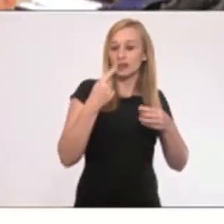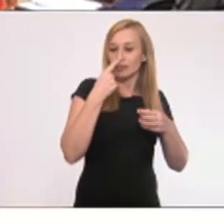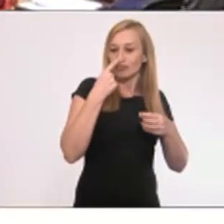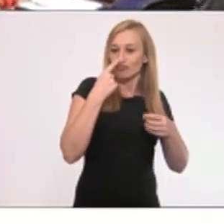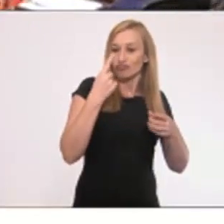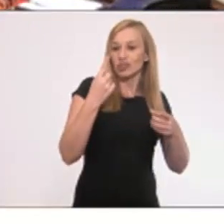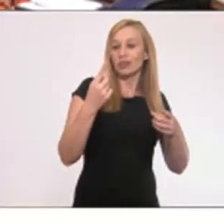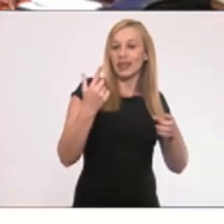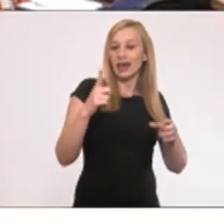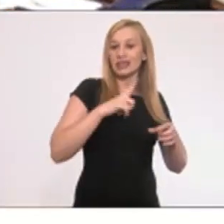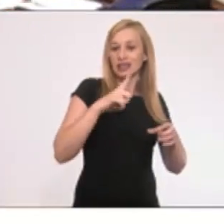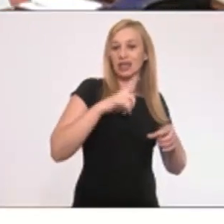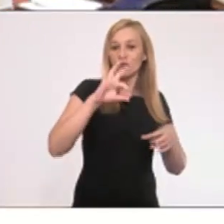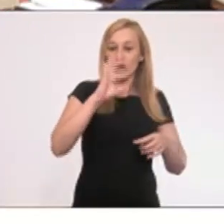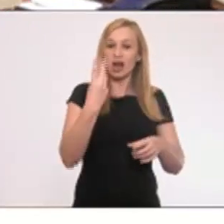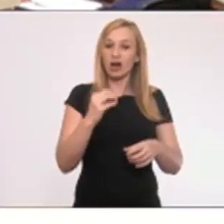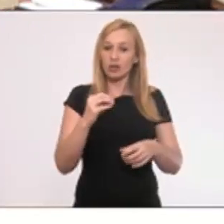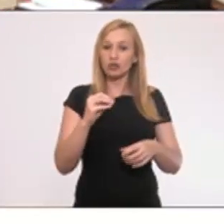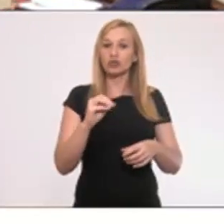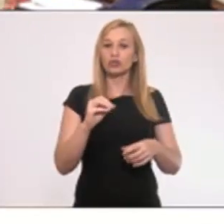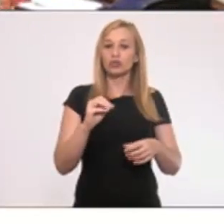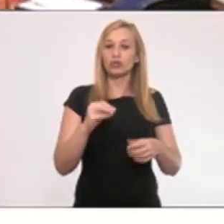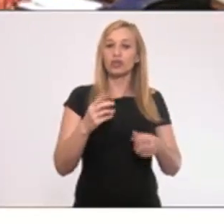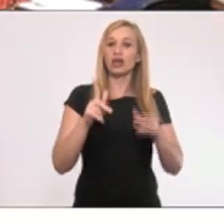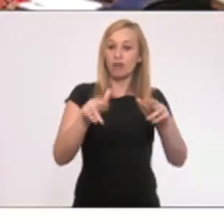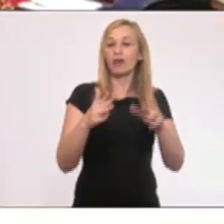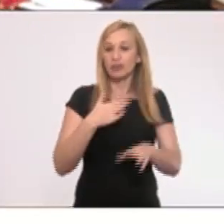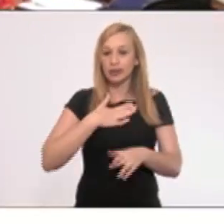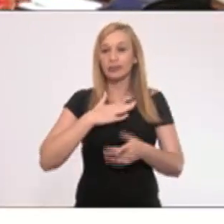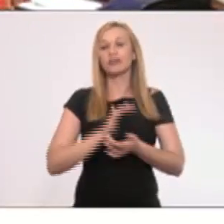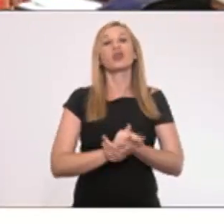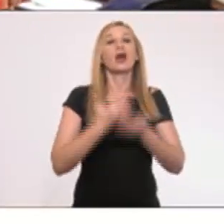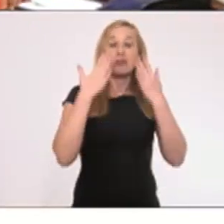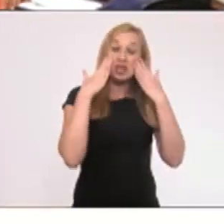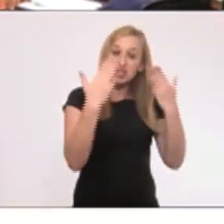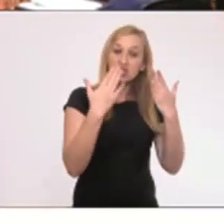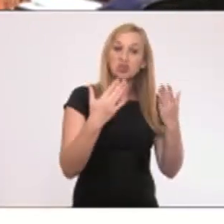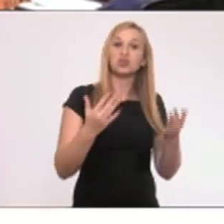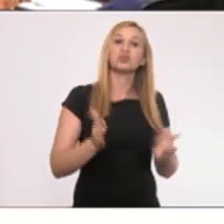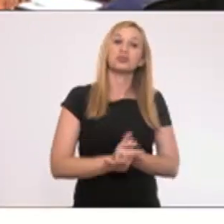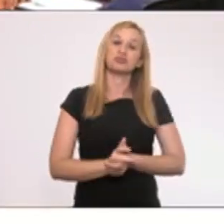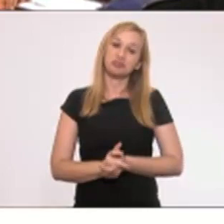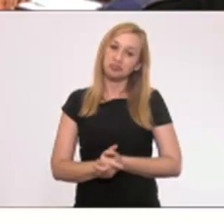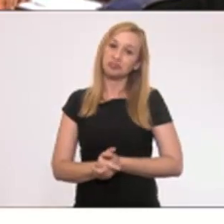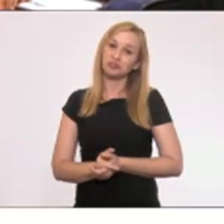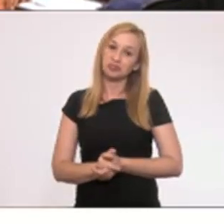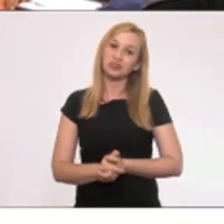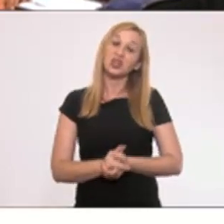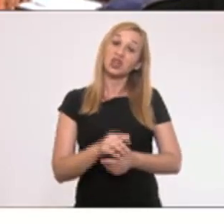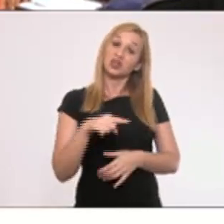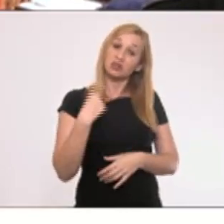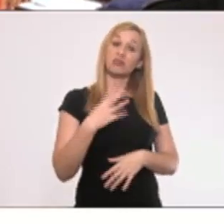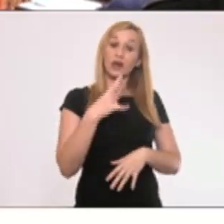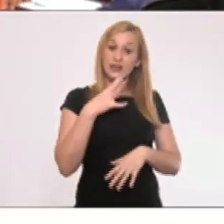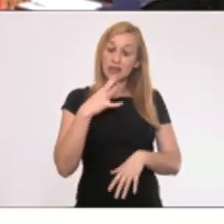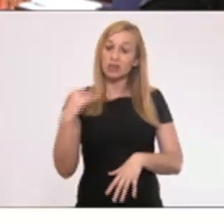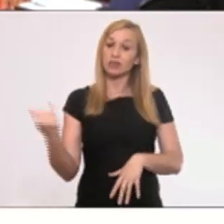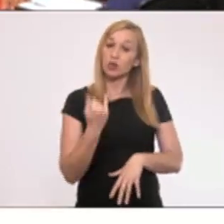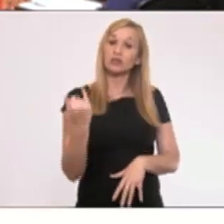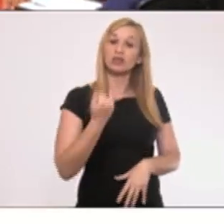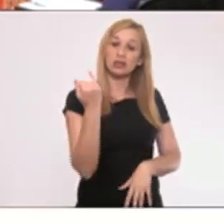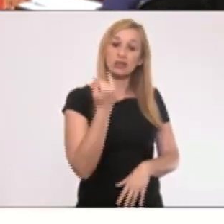anos, como é o meu caso. Então, Vossa Excelência, ao apresentar essa medalha, reconhece a importância e